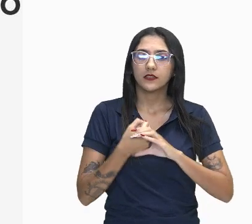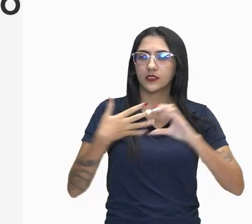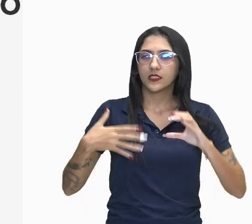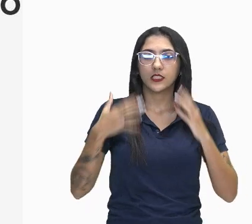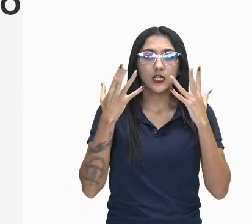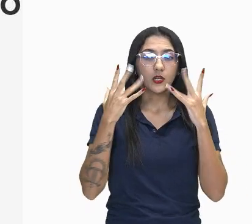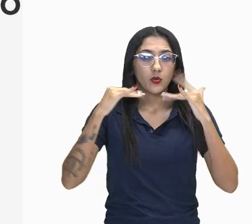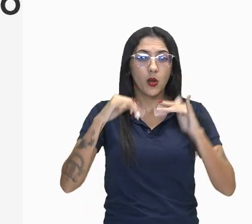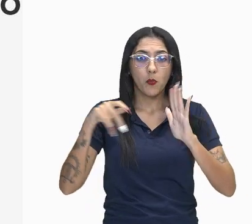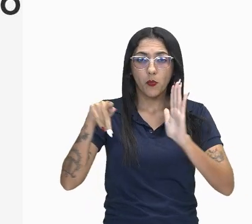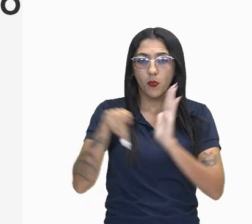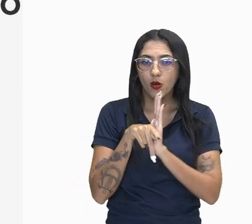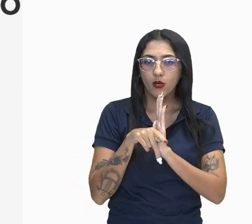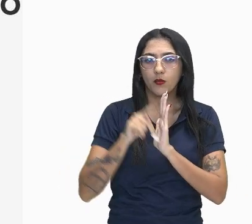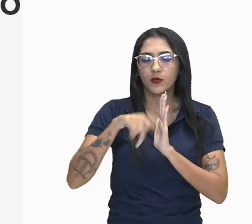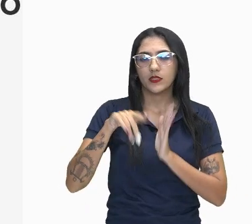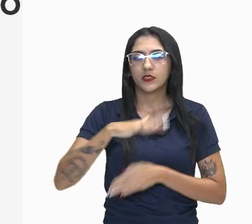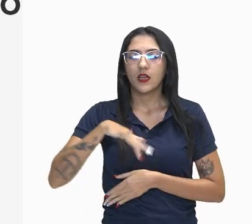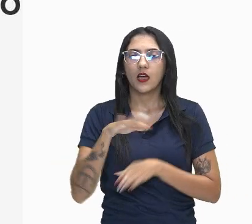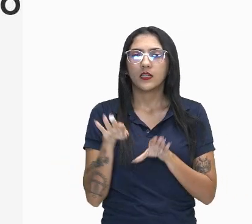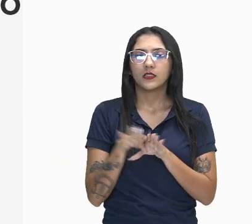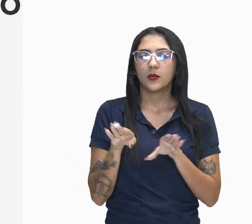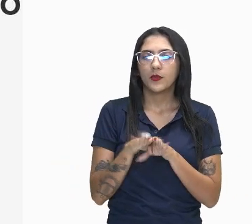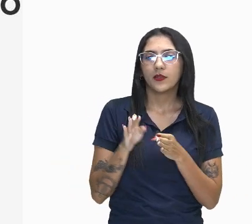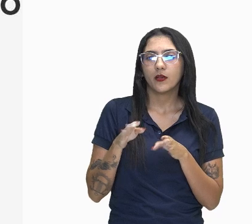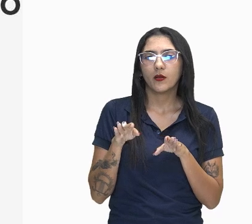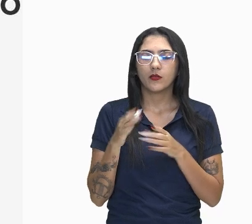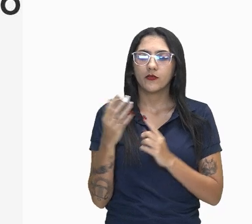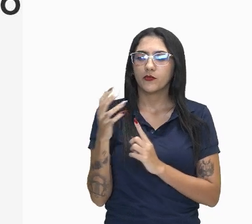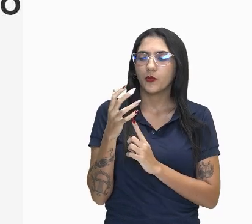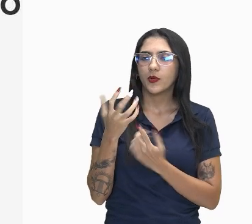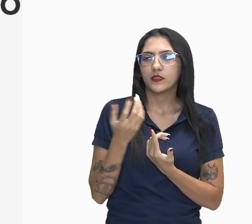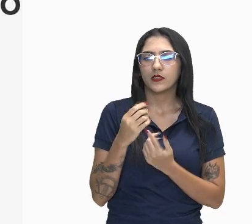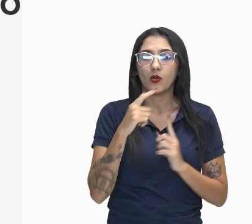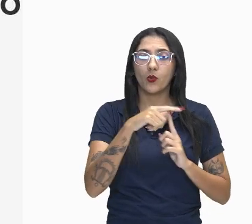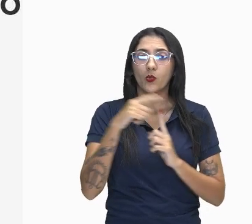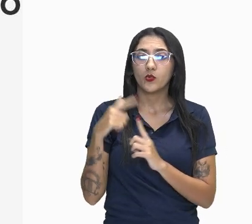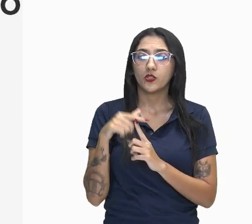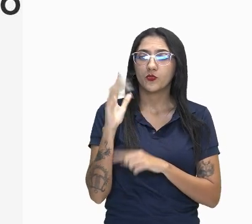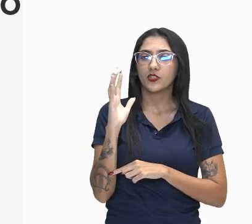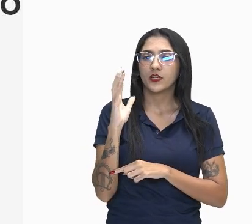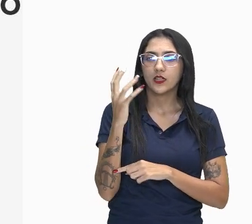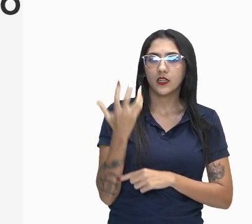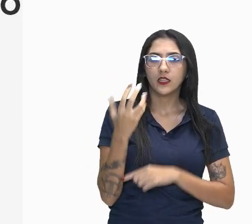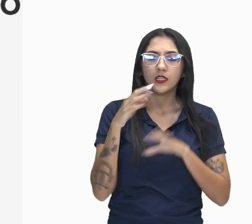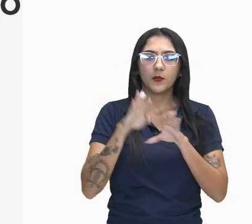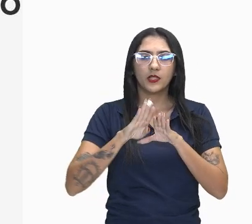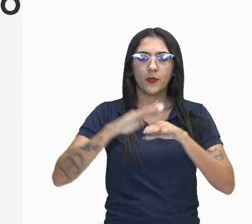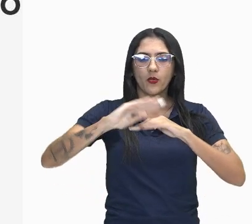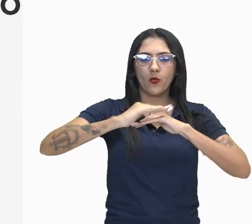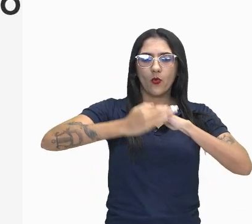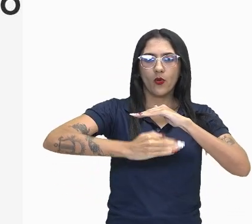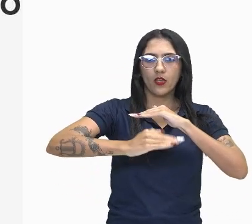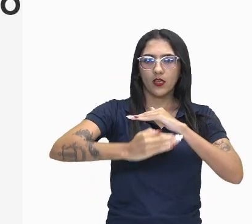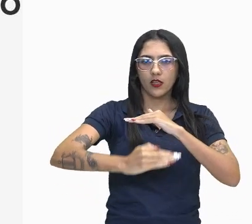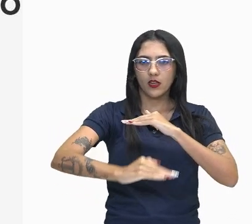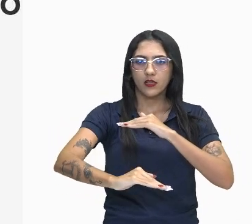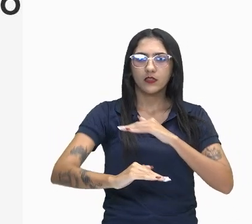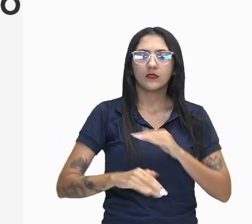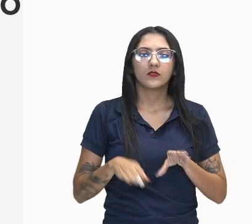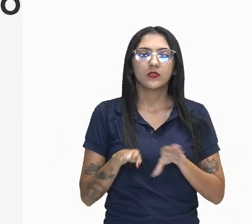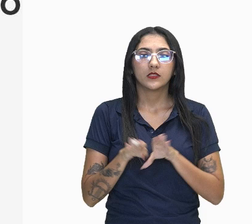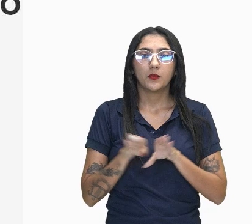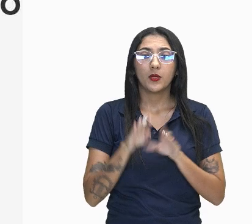daquela região, as condições como o tipo de clima, o relevo, o tipo